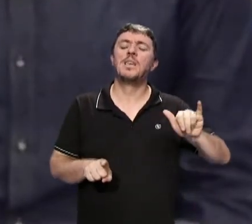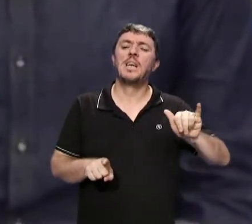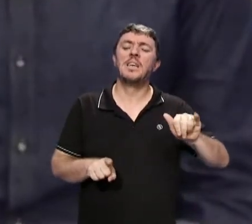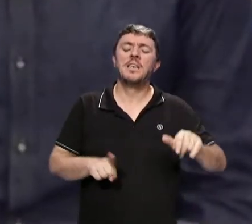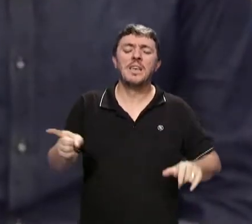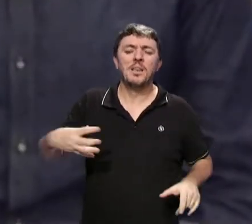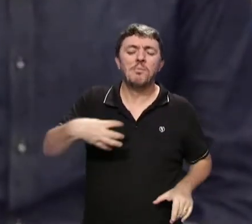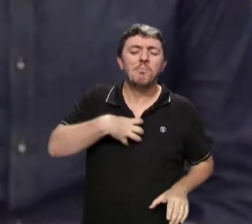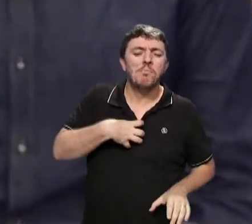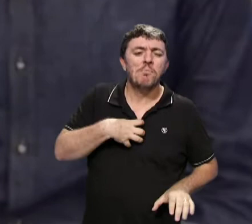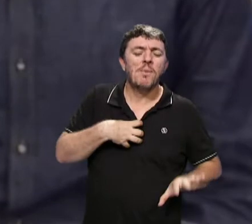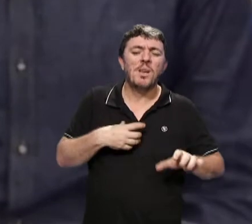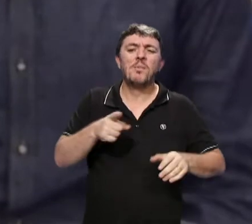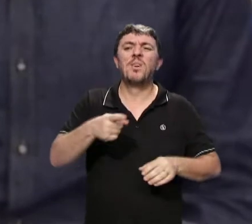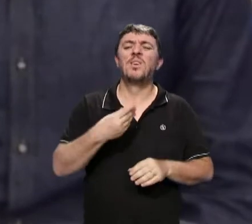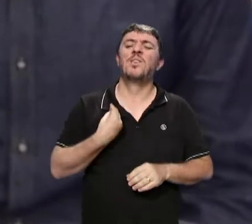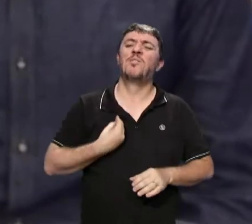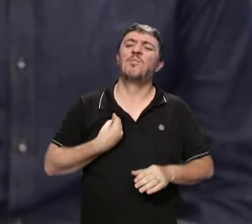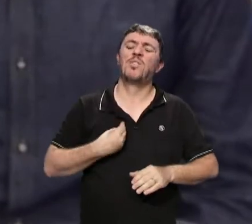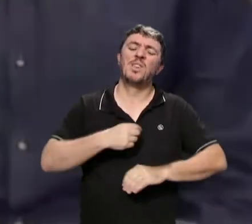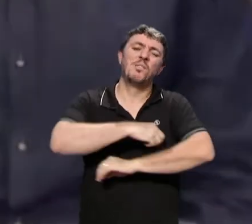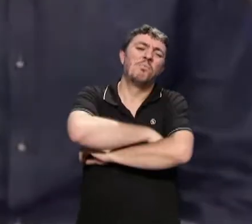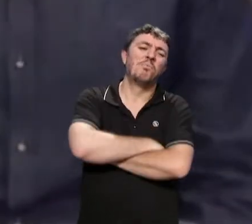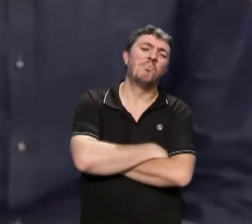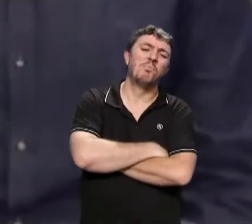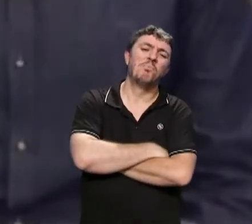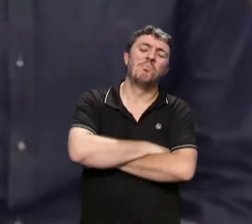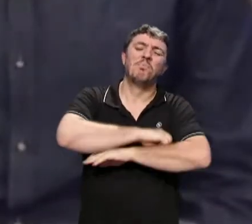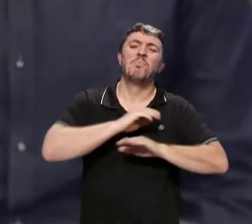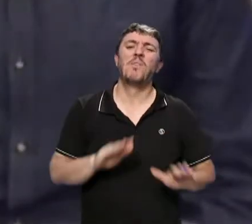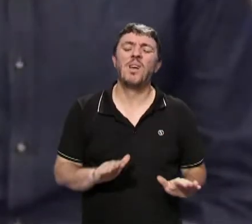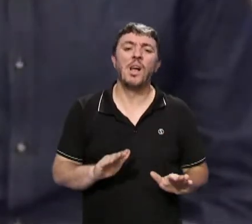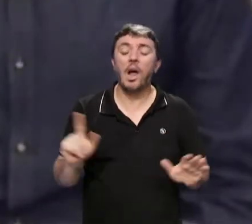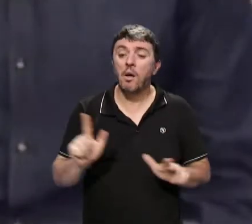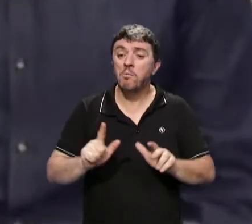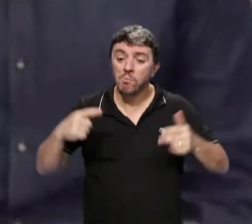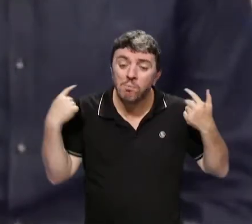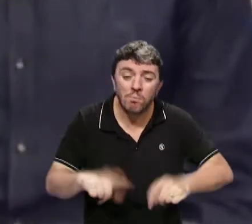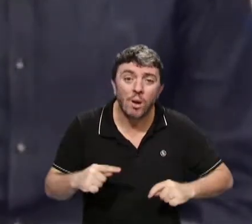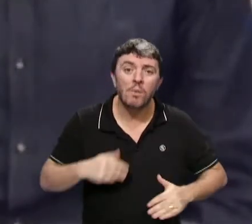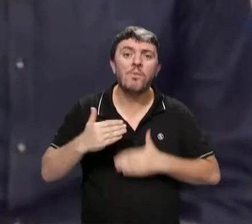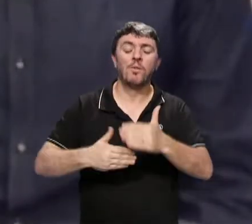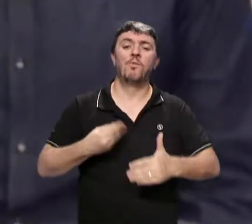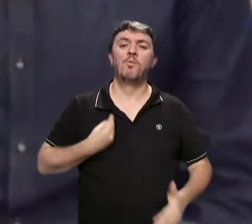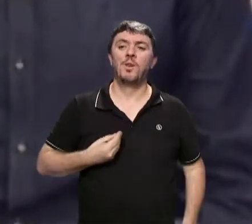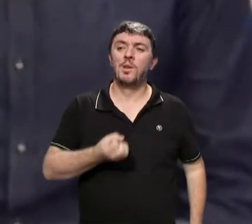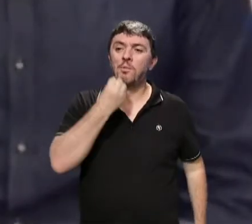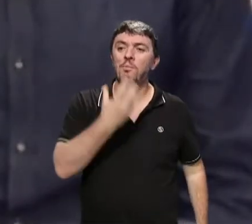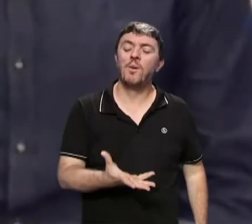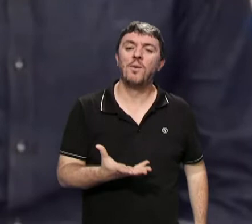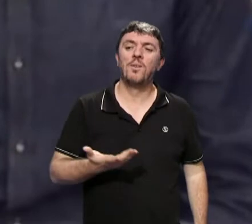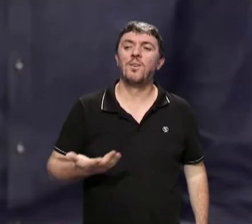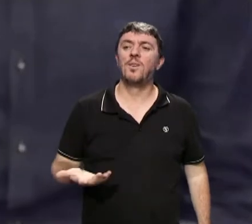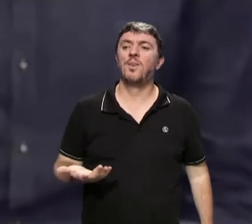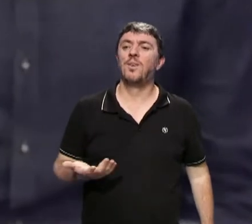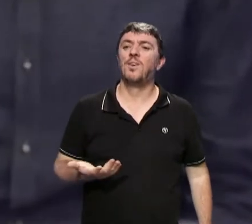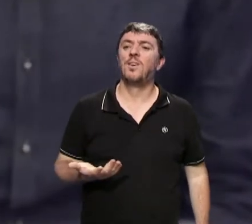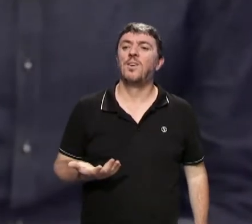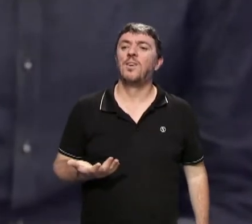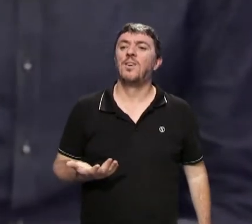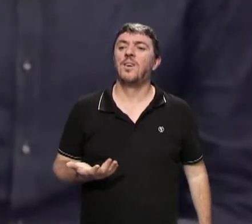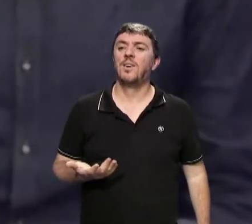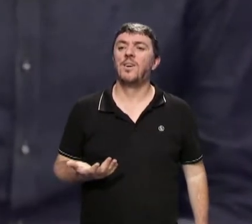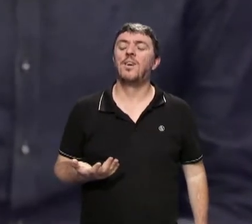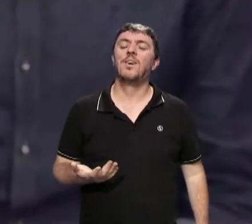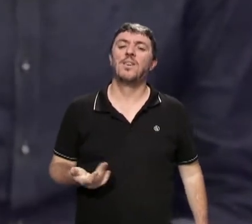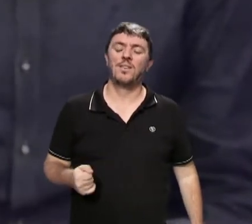achar que a vida tá parada, estagnada, e depois falar, não, vambora, ela é boa. Vocês têm isso ou não? Super! E eu vou te falar,